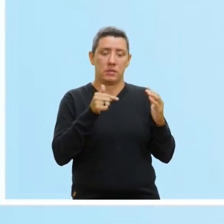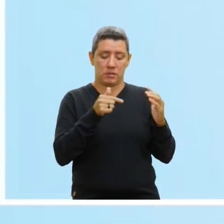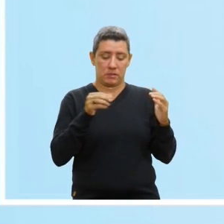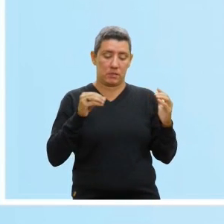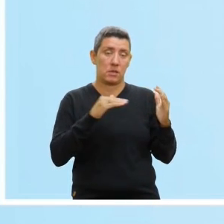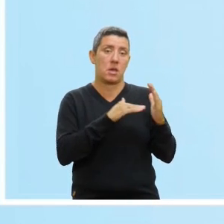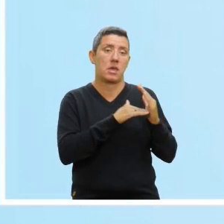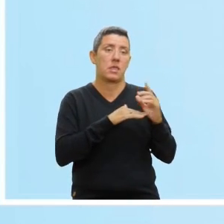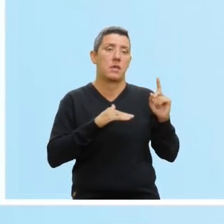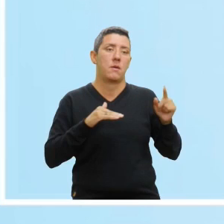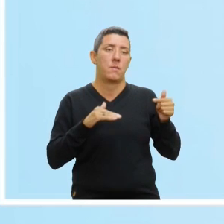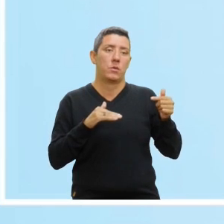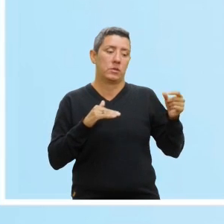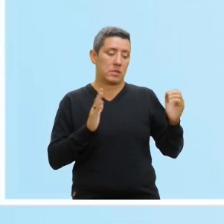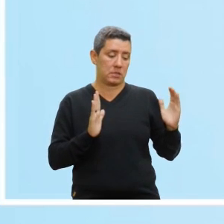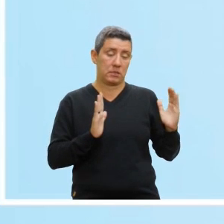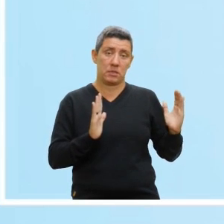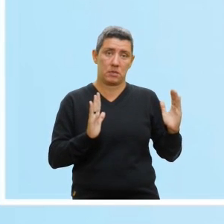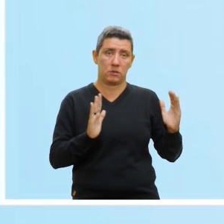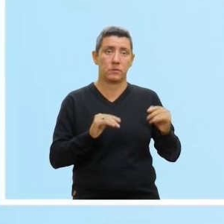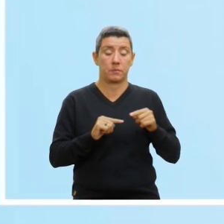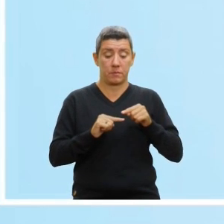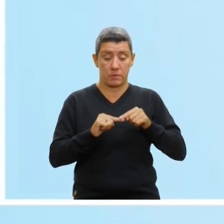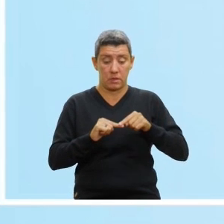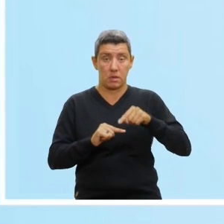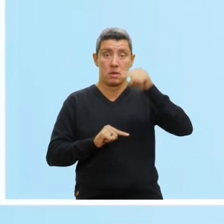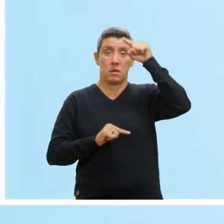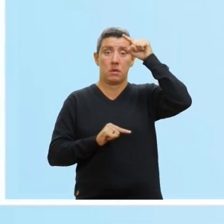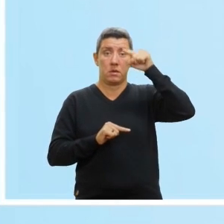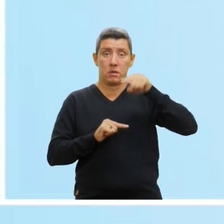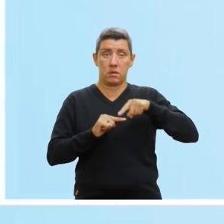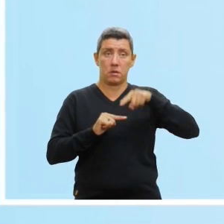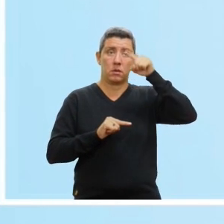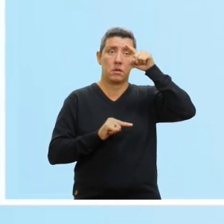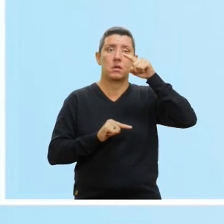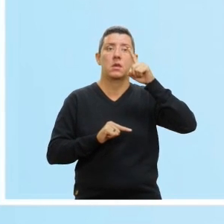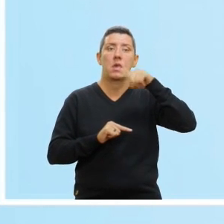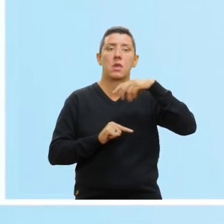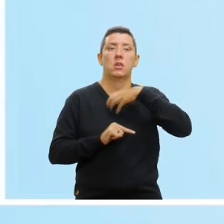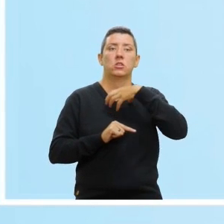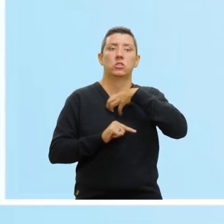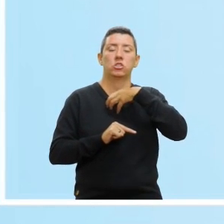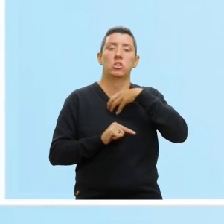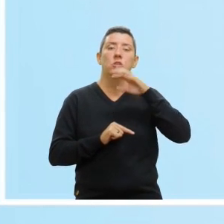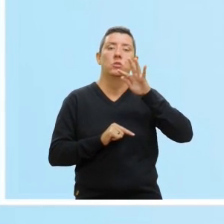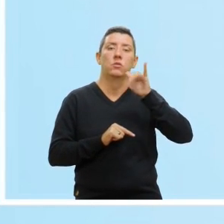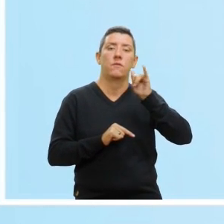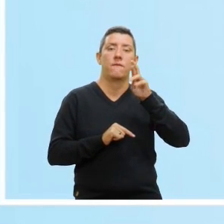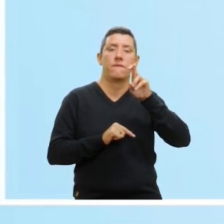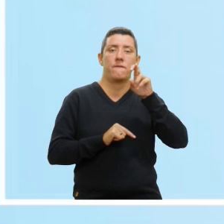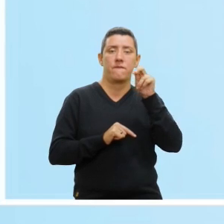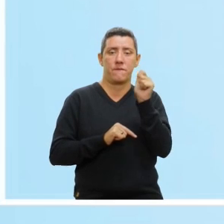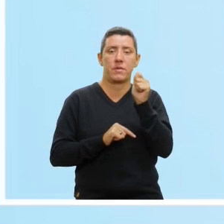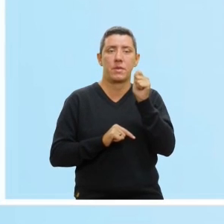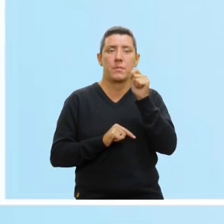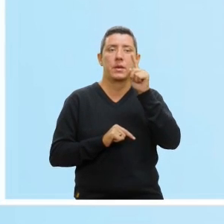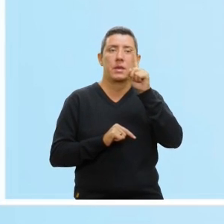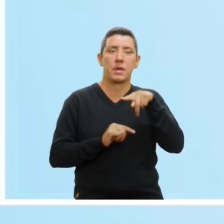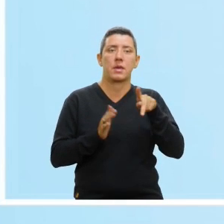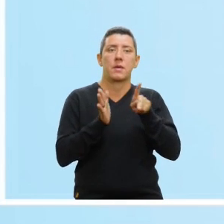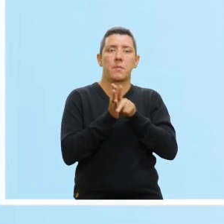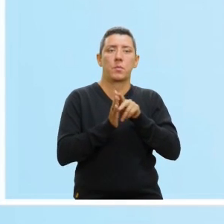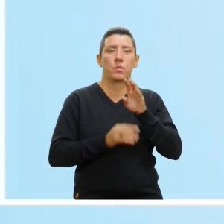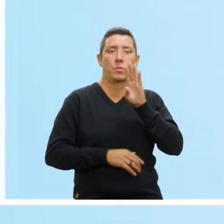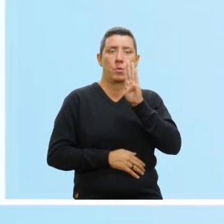nanômetros. No eixo vertical, a gente tem aqui a atenuação da fibra, que aqui está mostrando em dB por